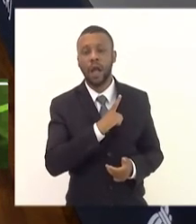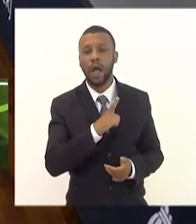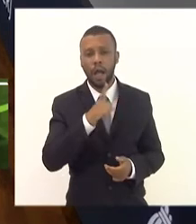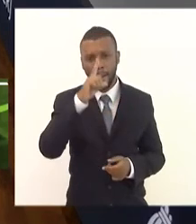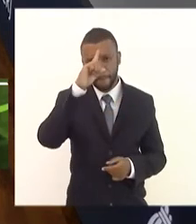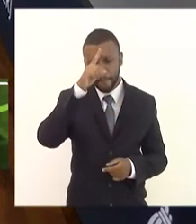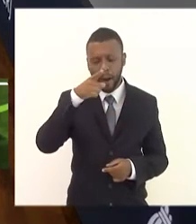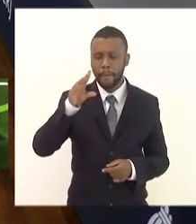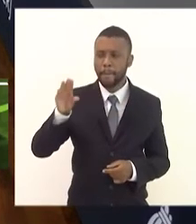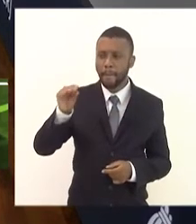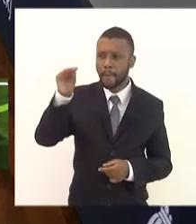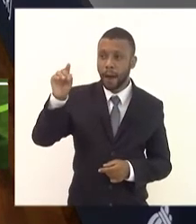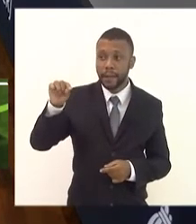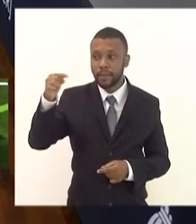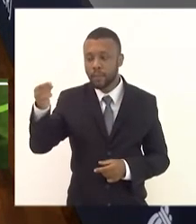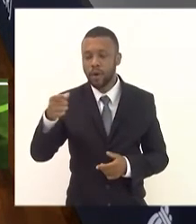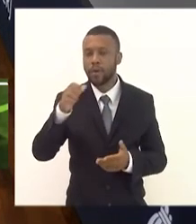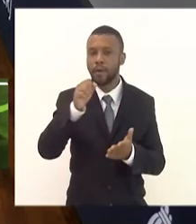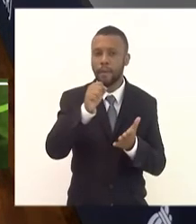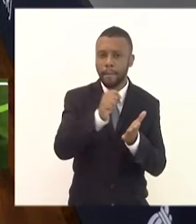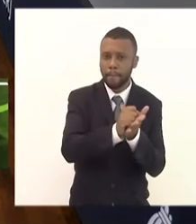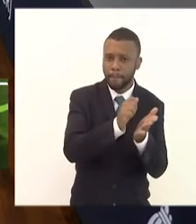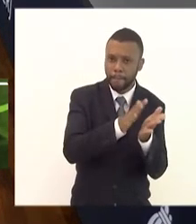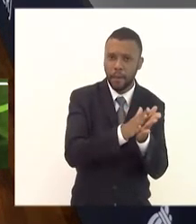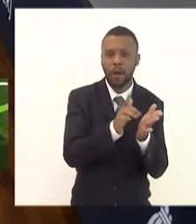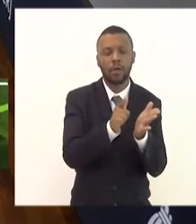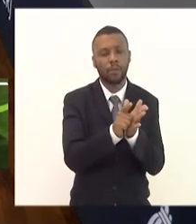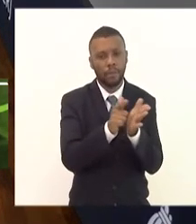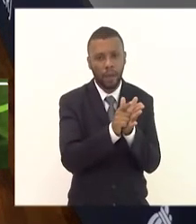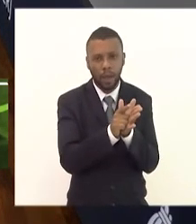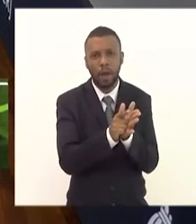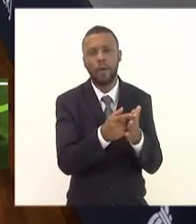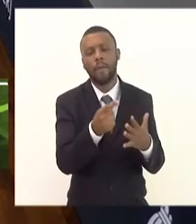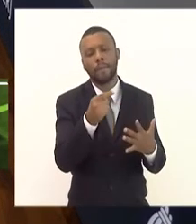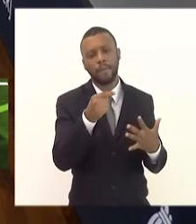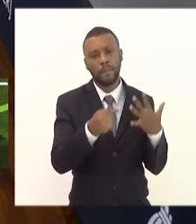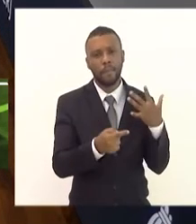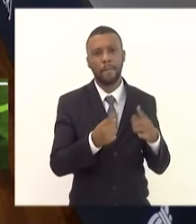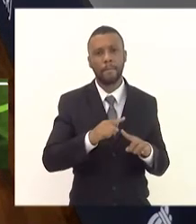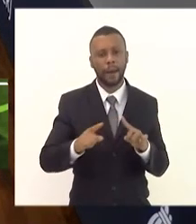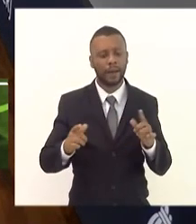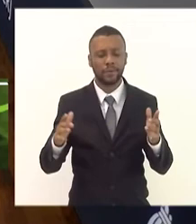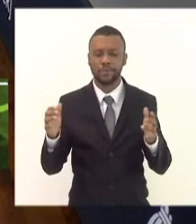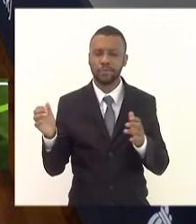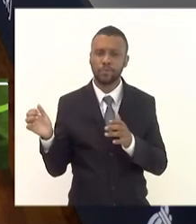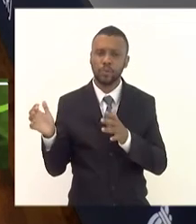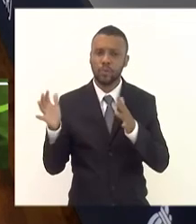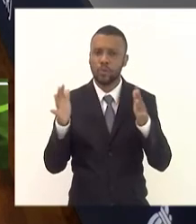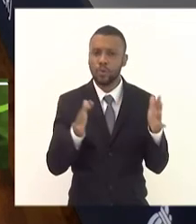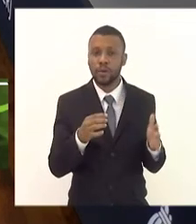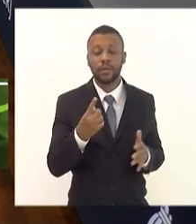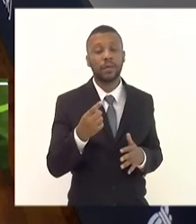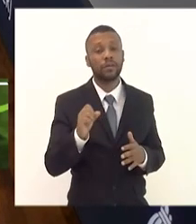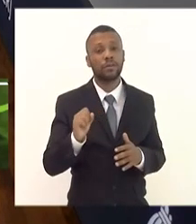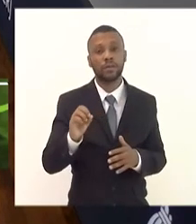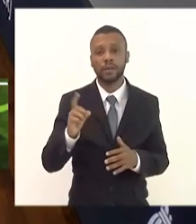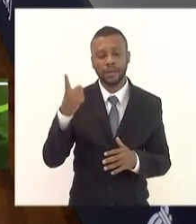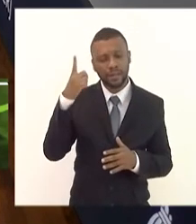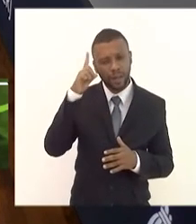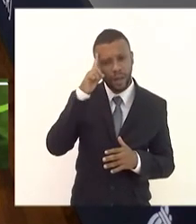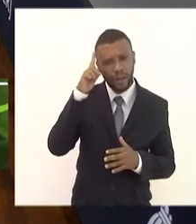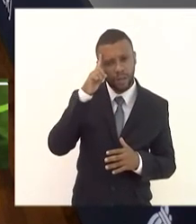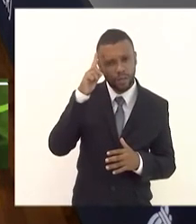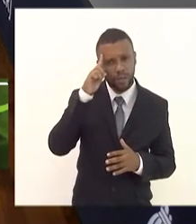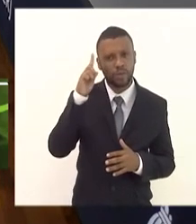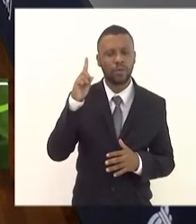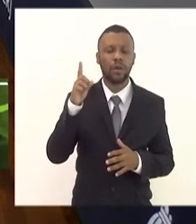para depois botar no papel, etc, etc. Né? Mas passa a calamidade lá de 180 dias, aí é que o